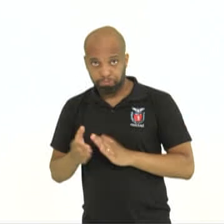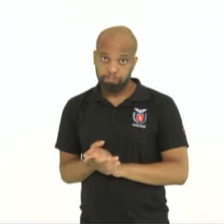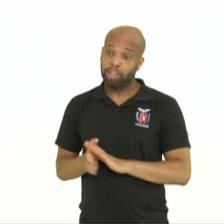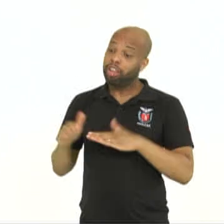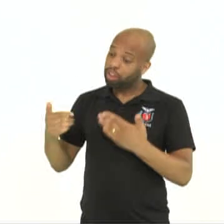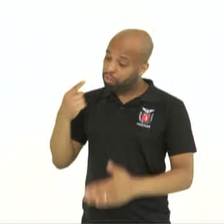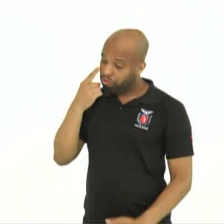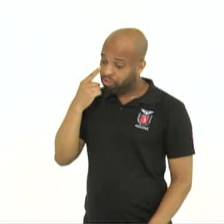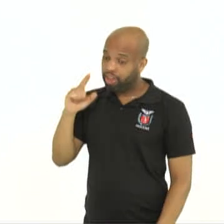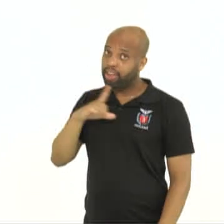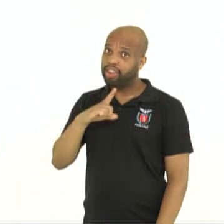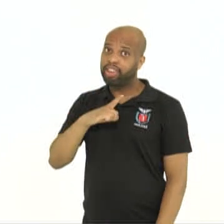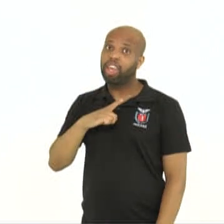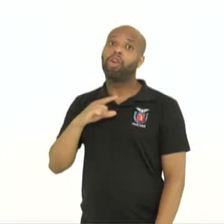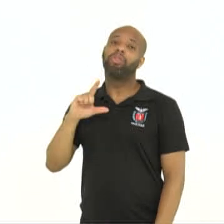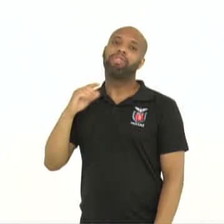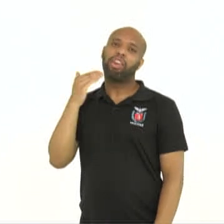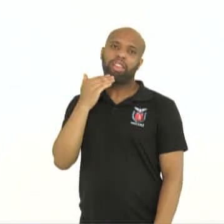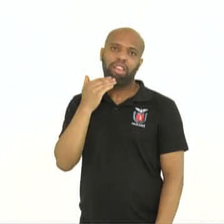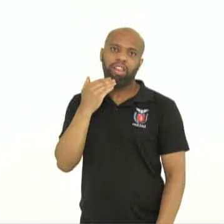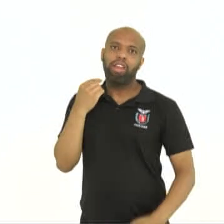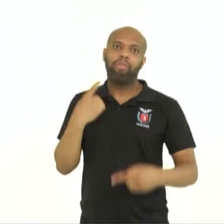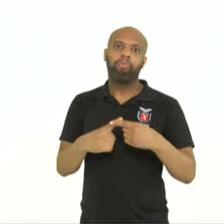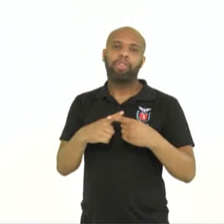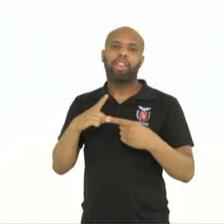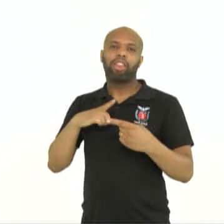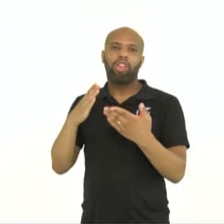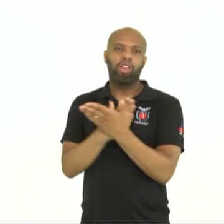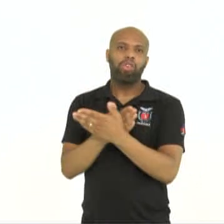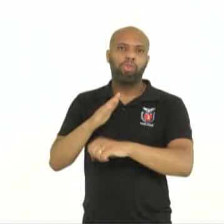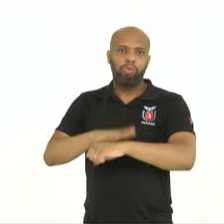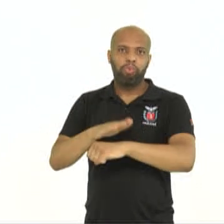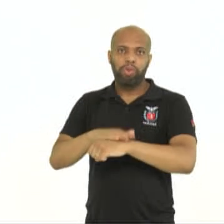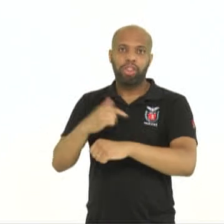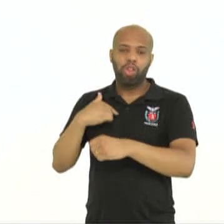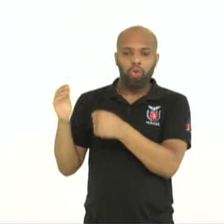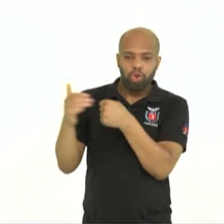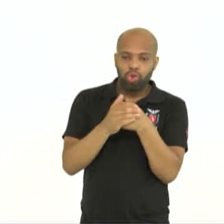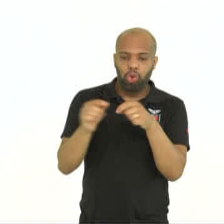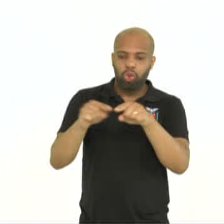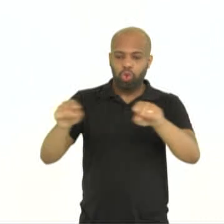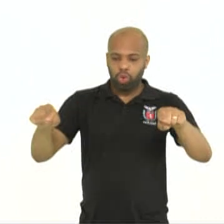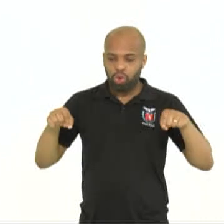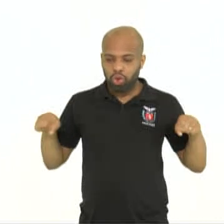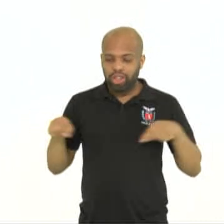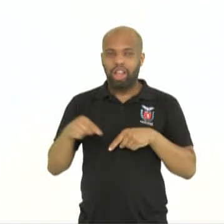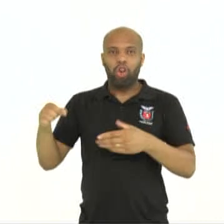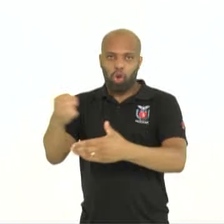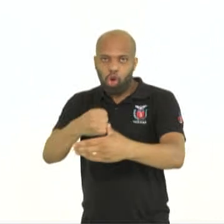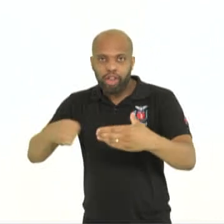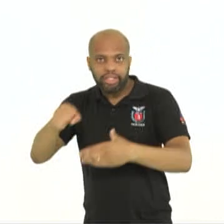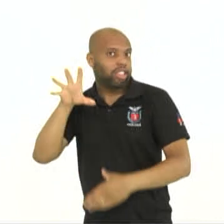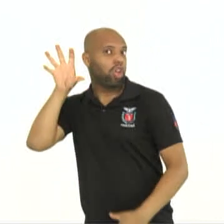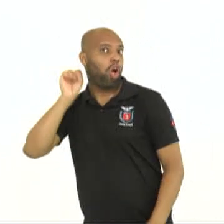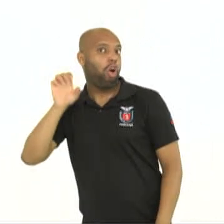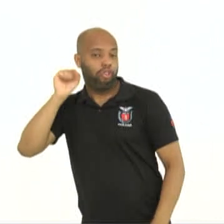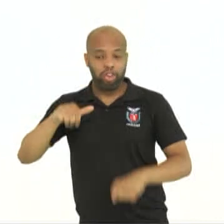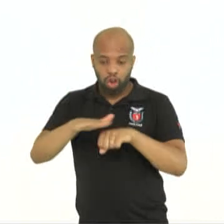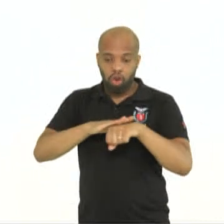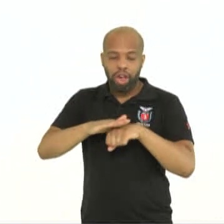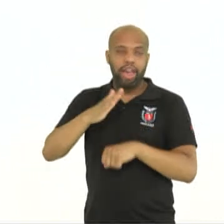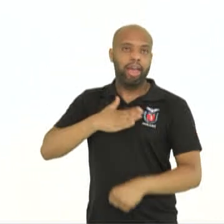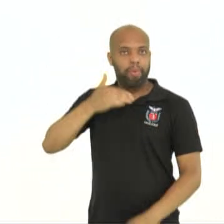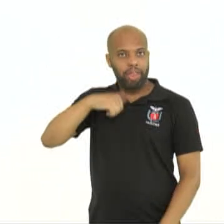Olha, eu tenho um grande defeito. Às vezes eu me escondo na cozinha para ouvir a conversa de minha mãe com as outras